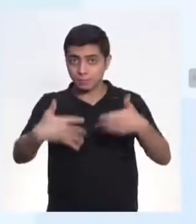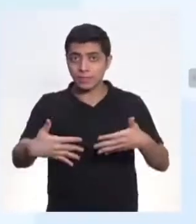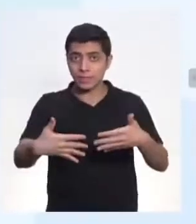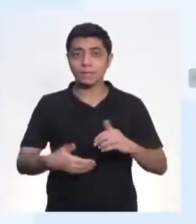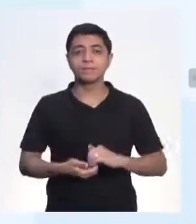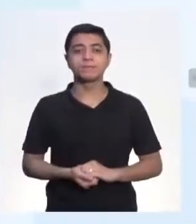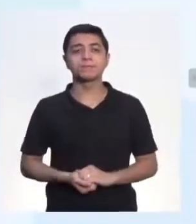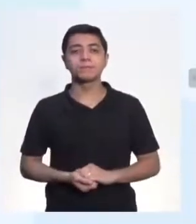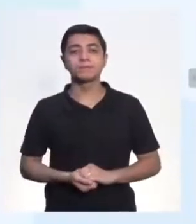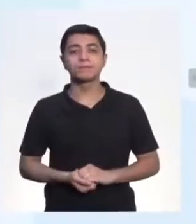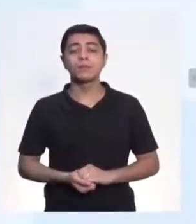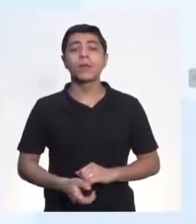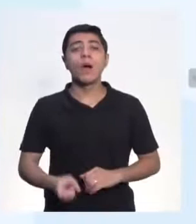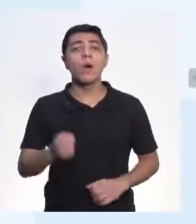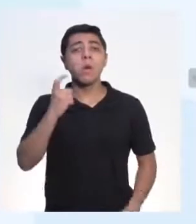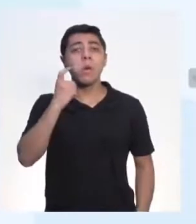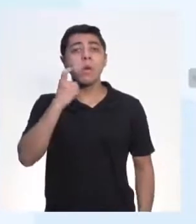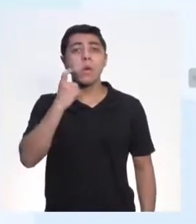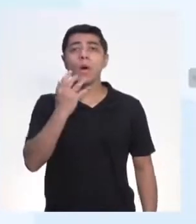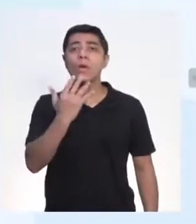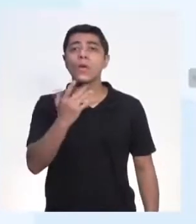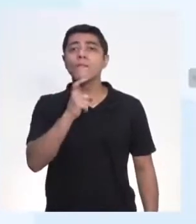25 balas verdes